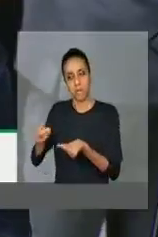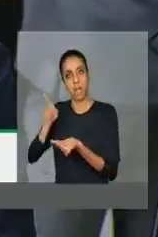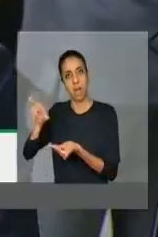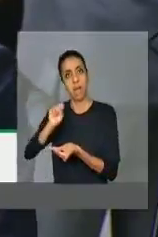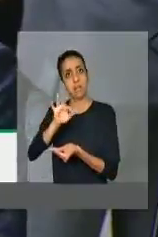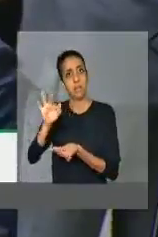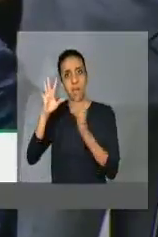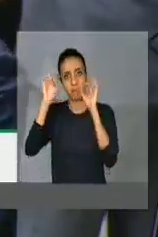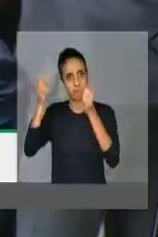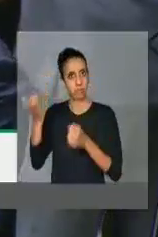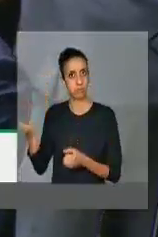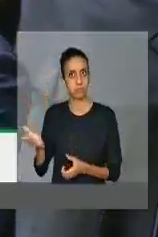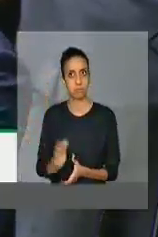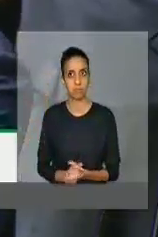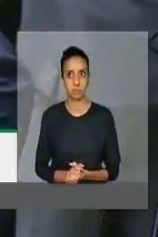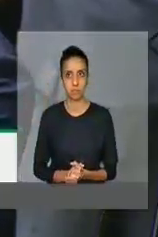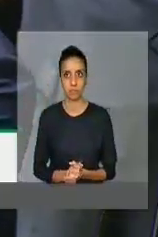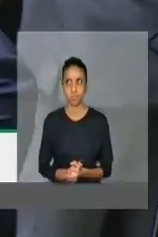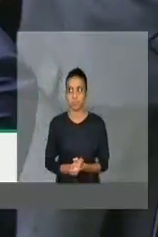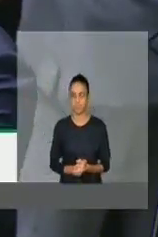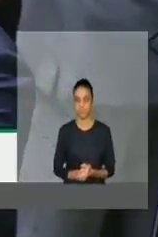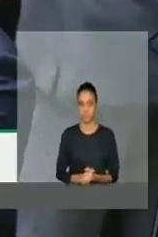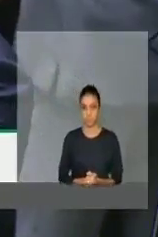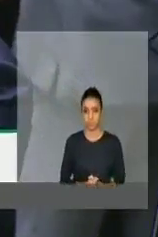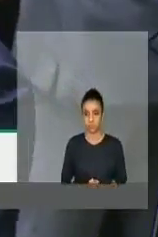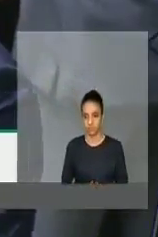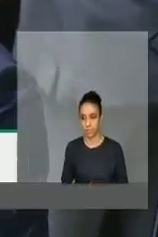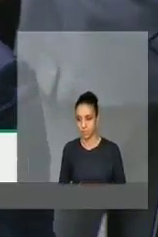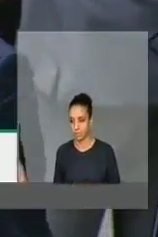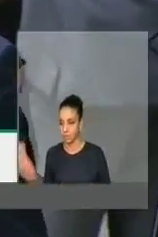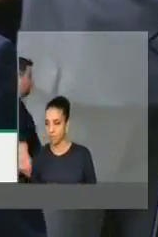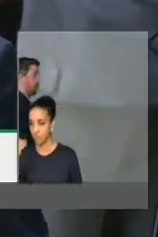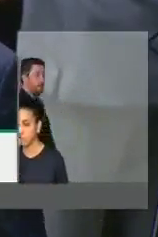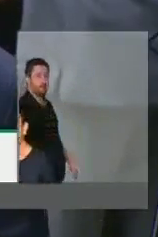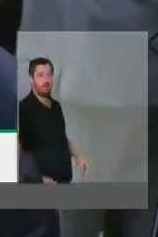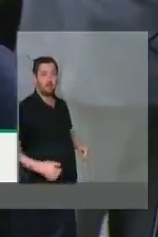ao Supremo Tribunal Federal. Era essa a primeira questão de ordem que eu formulo a Vossa Excelência.